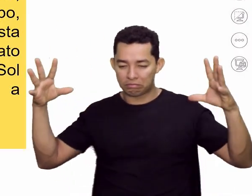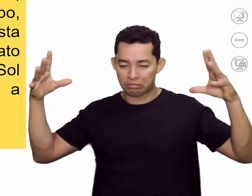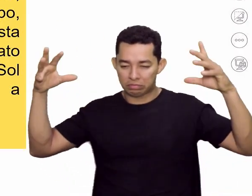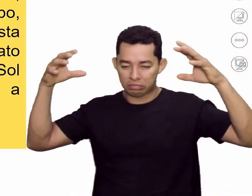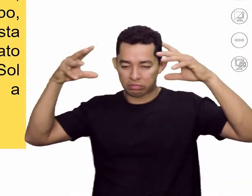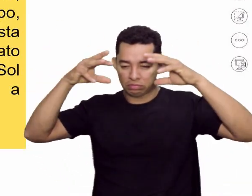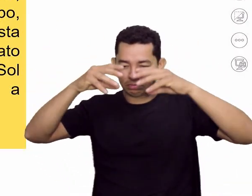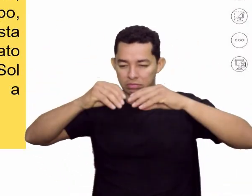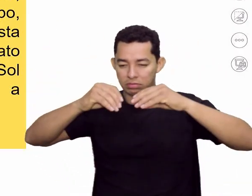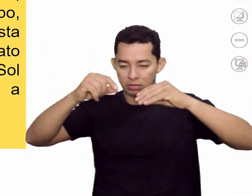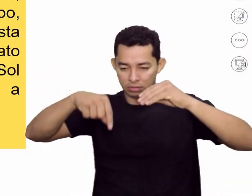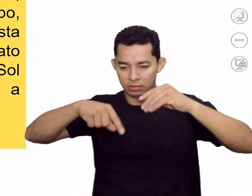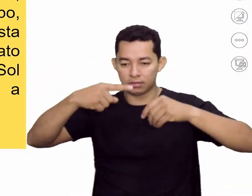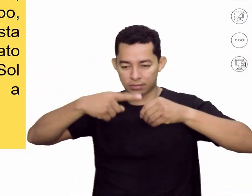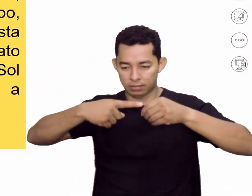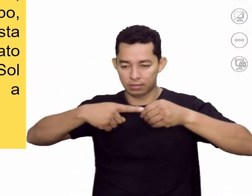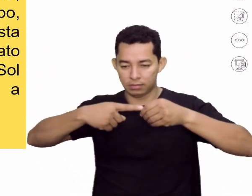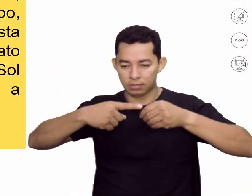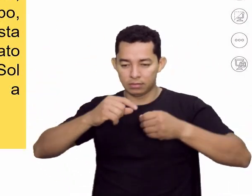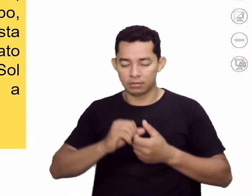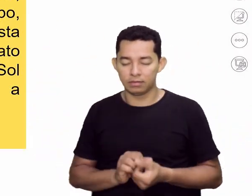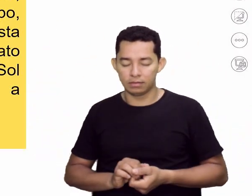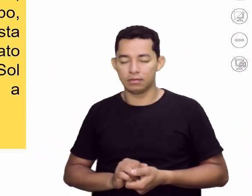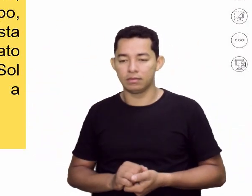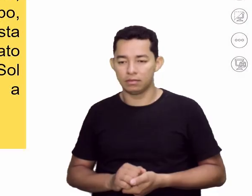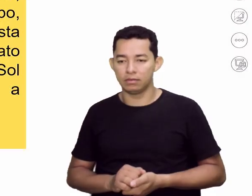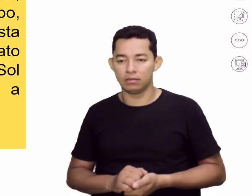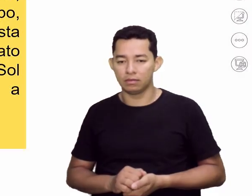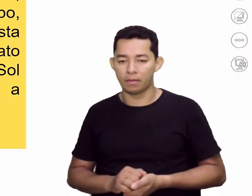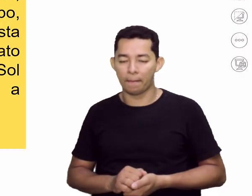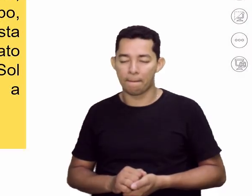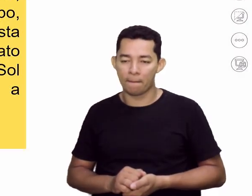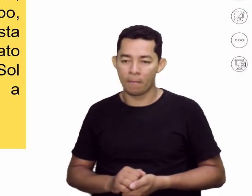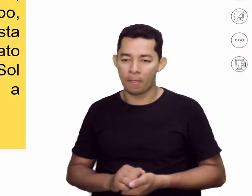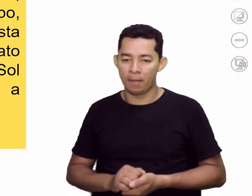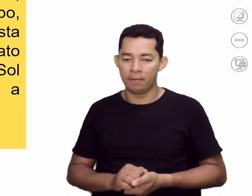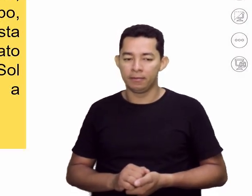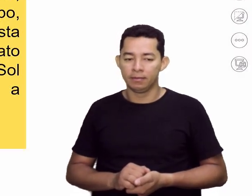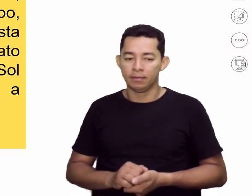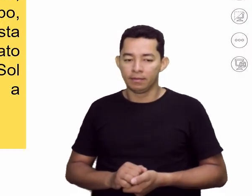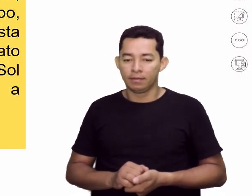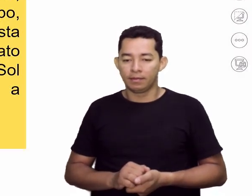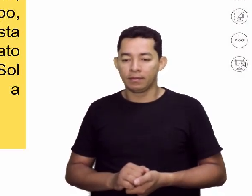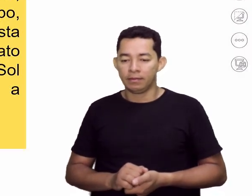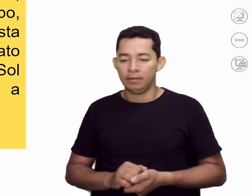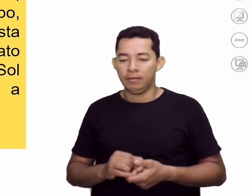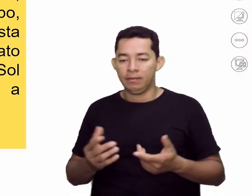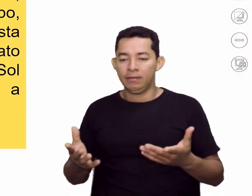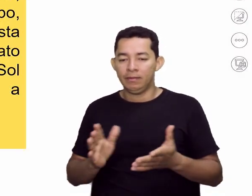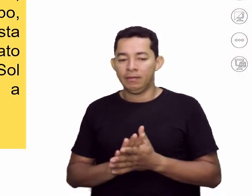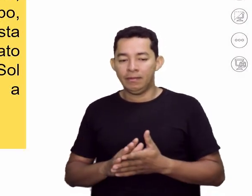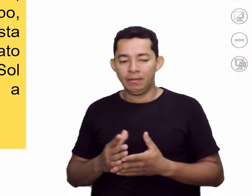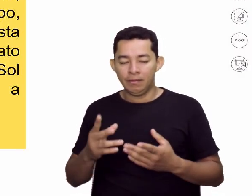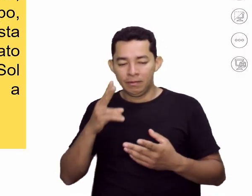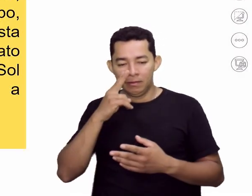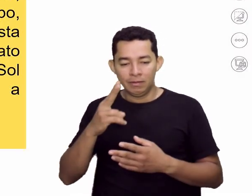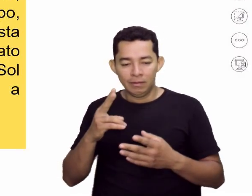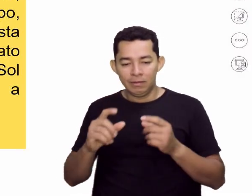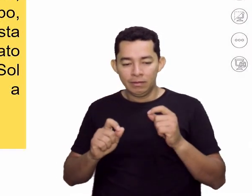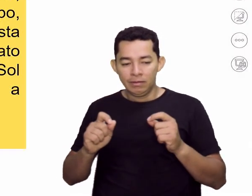cidade, né? E aí você veja aqui o que o Claude Monet,